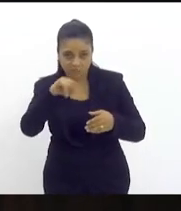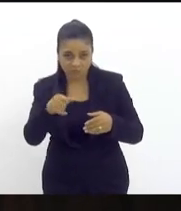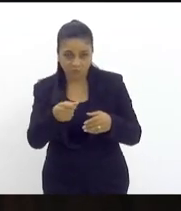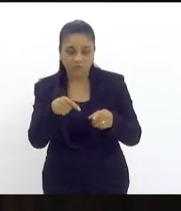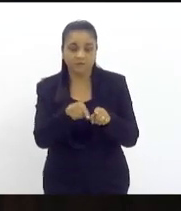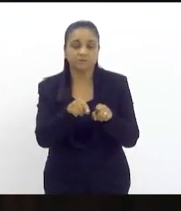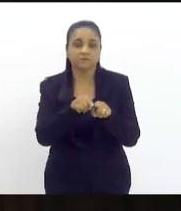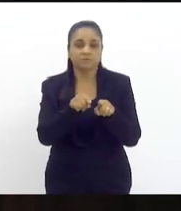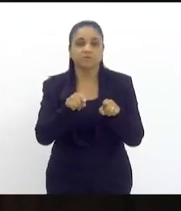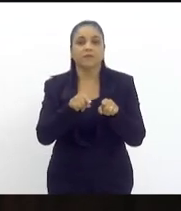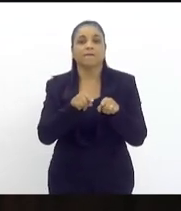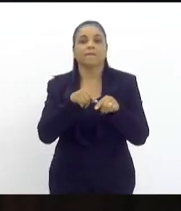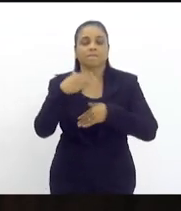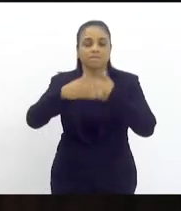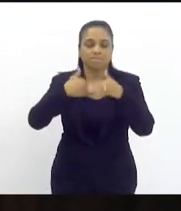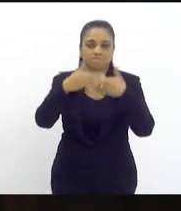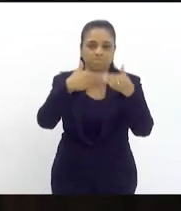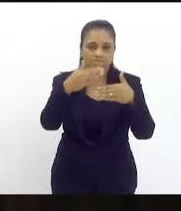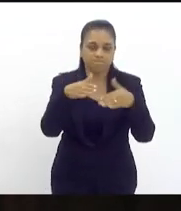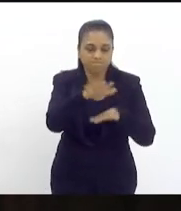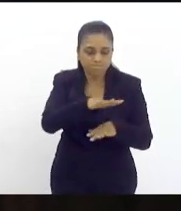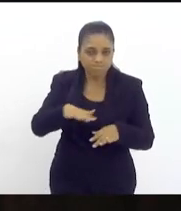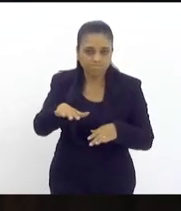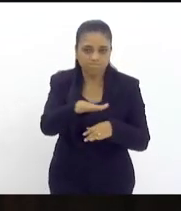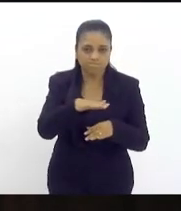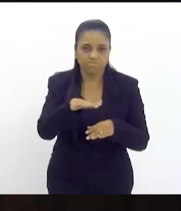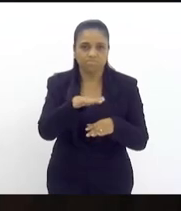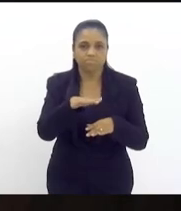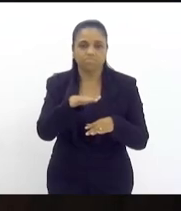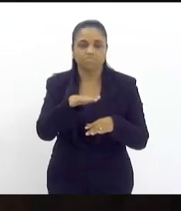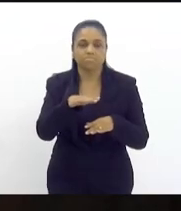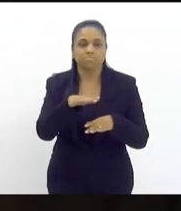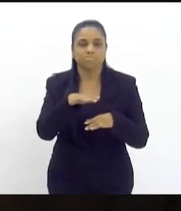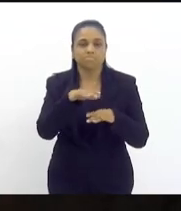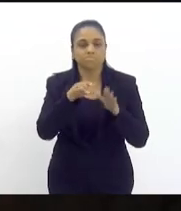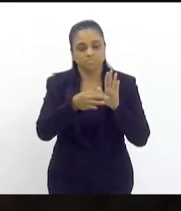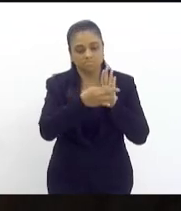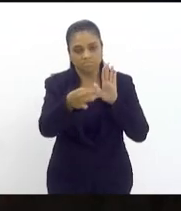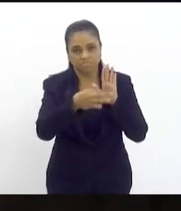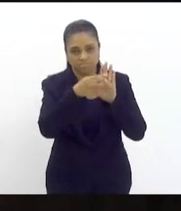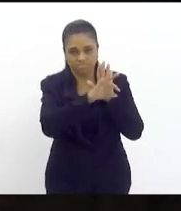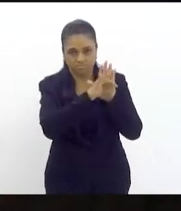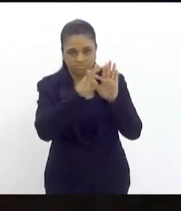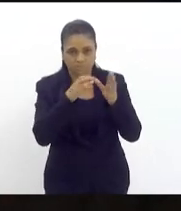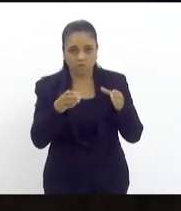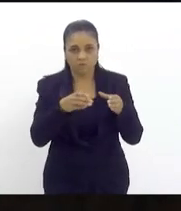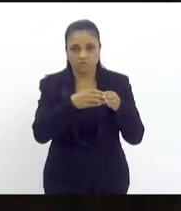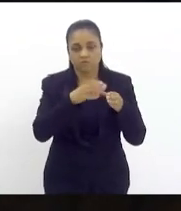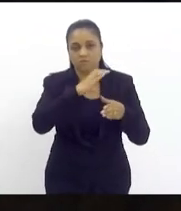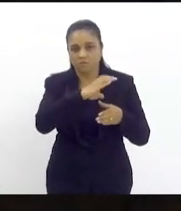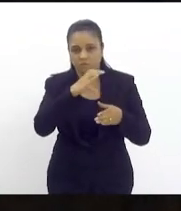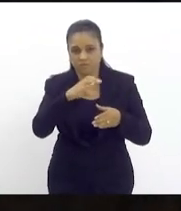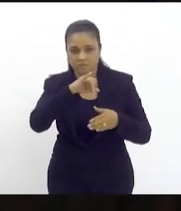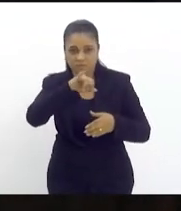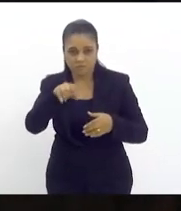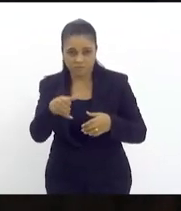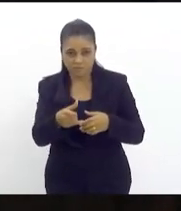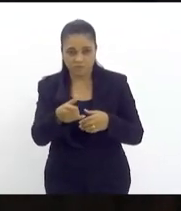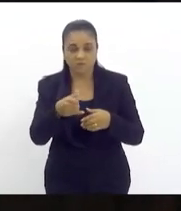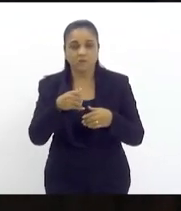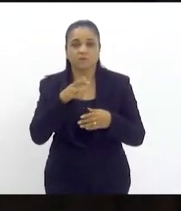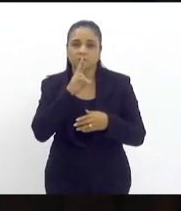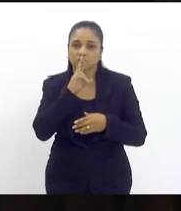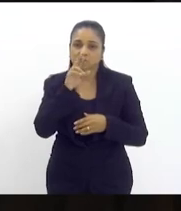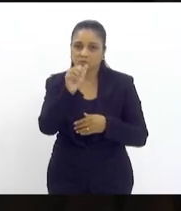Assuntos Municipais e Desenvolvimento Regional. Para emitir parecer pela Comissão de Constituição e Justiça, deputado Rodrigo